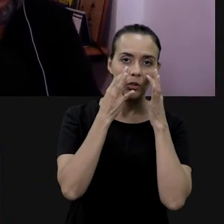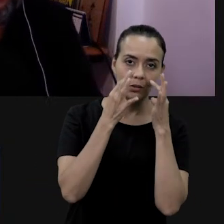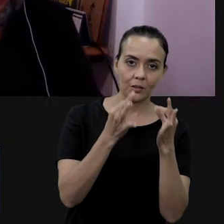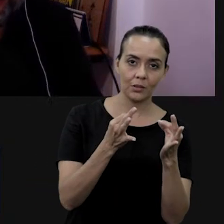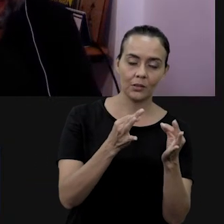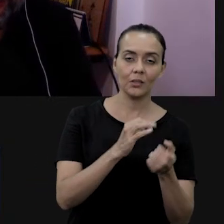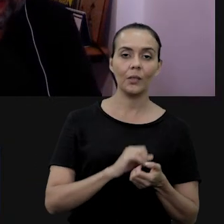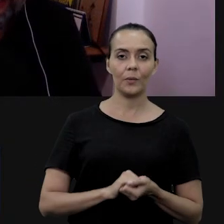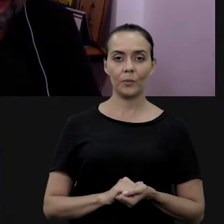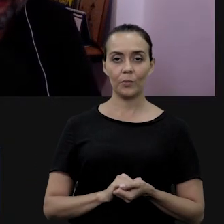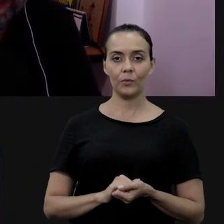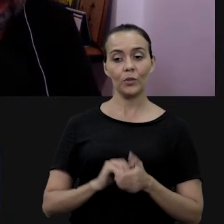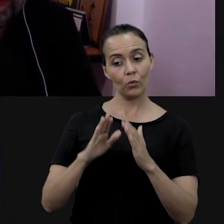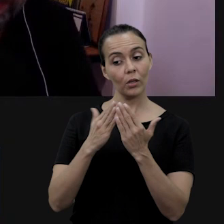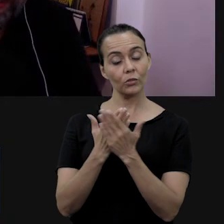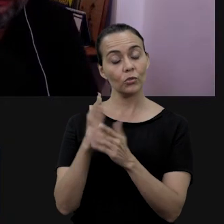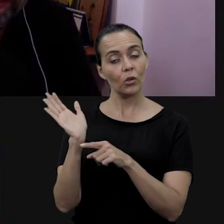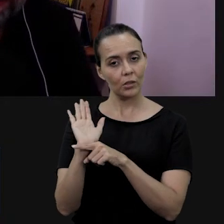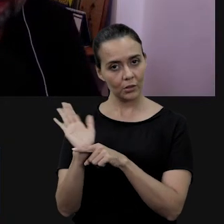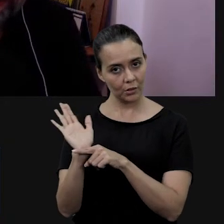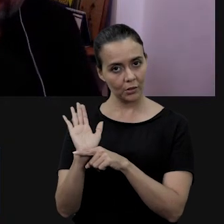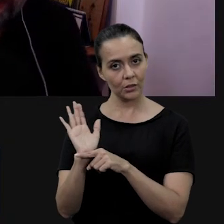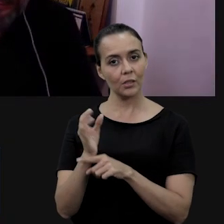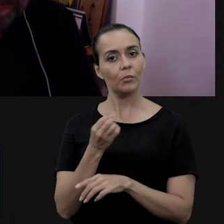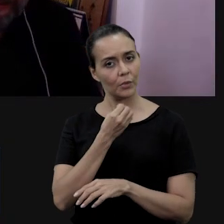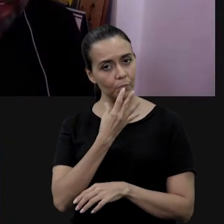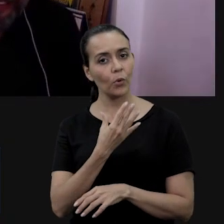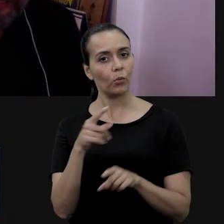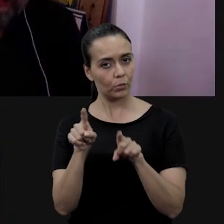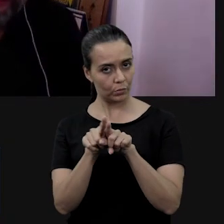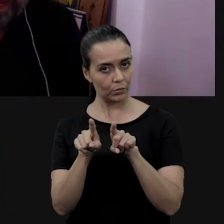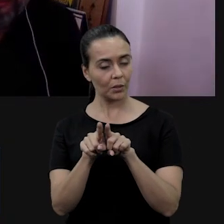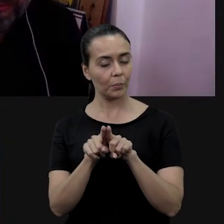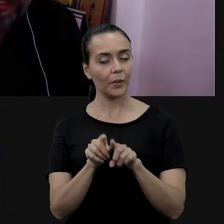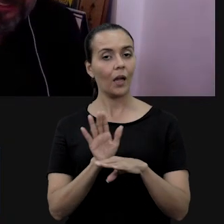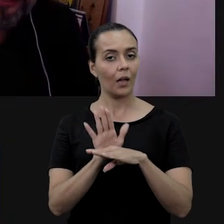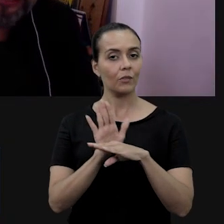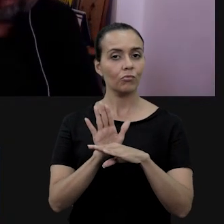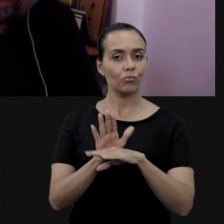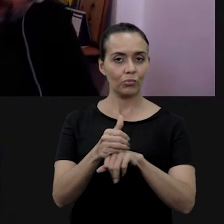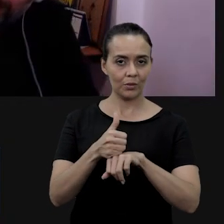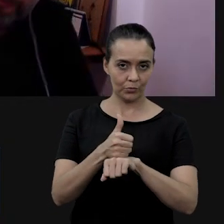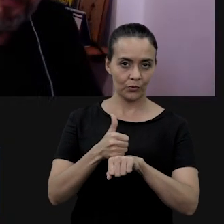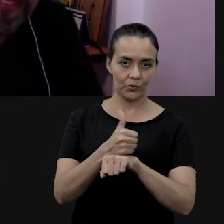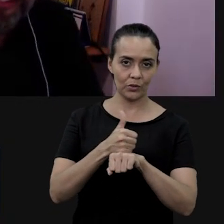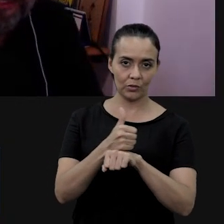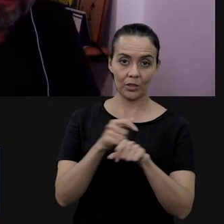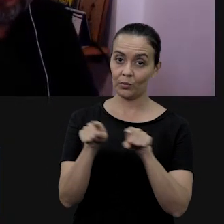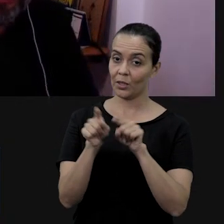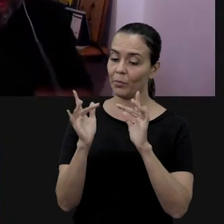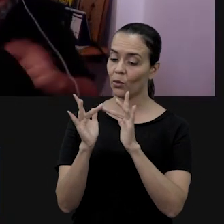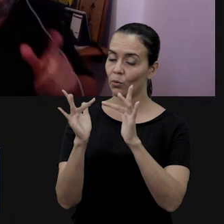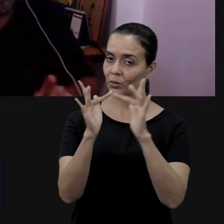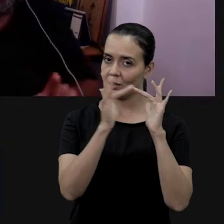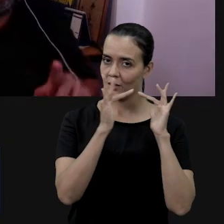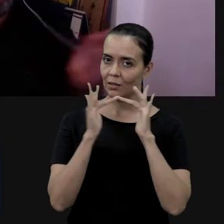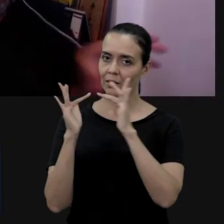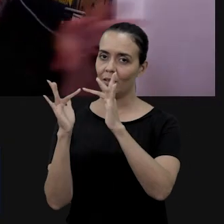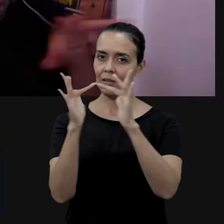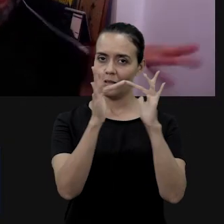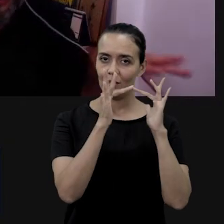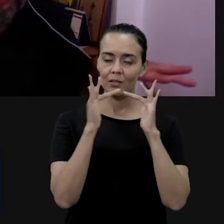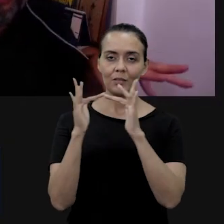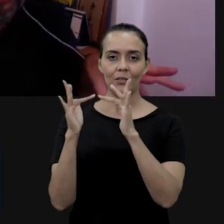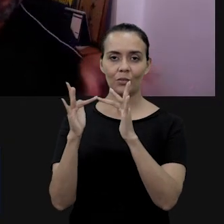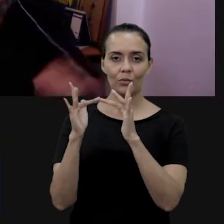ter essa atenção. Então a escola de cinema também funciona nesse lado e eu acredito que os contatos, você já